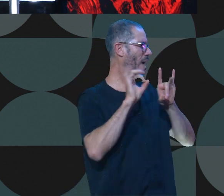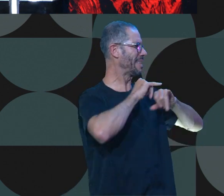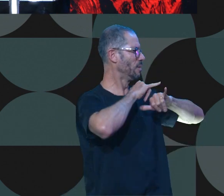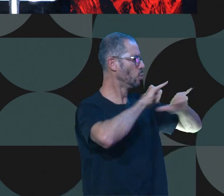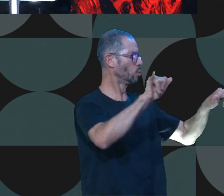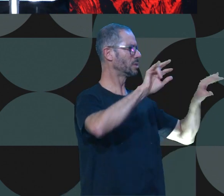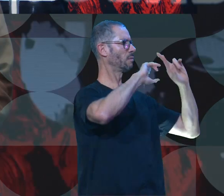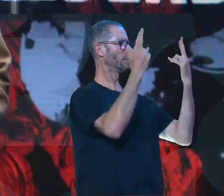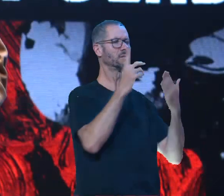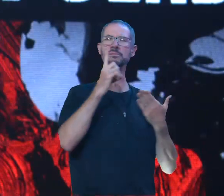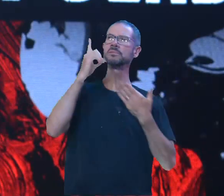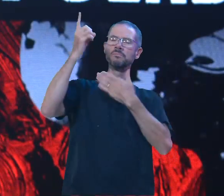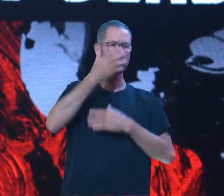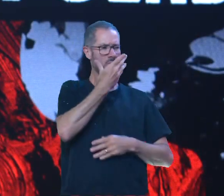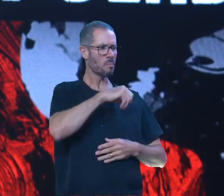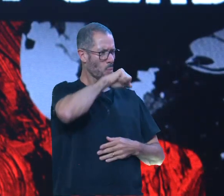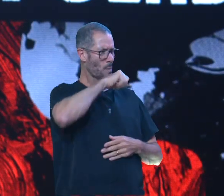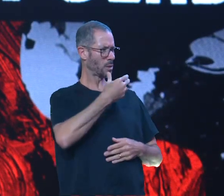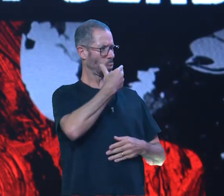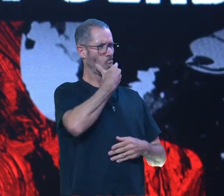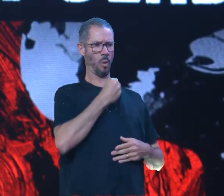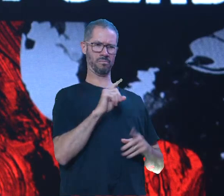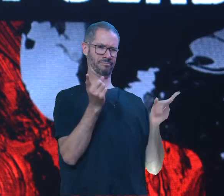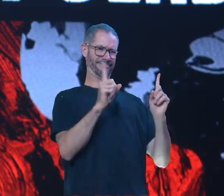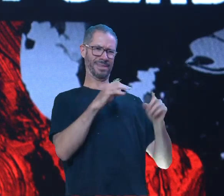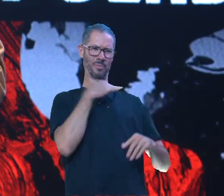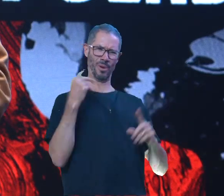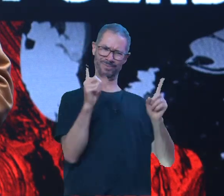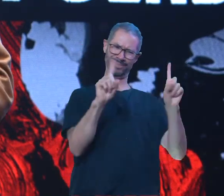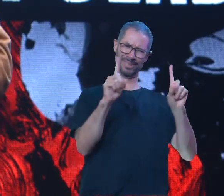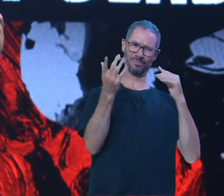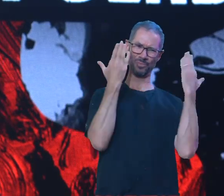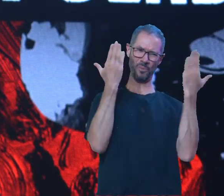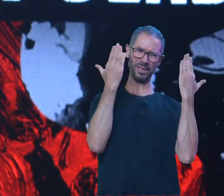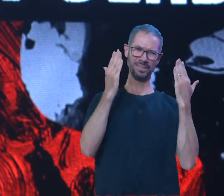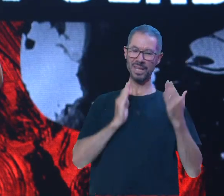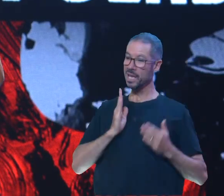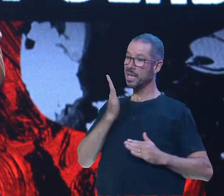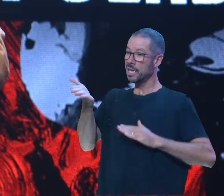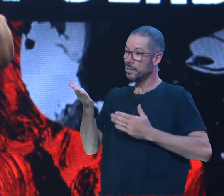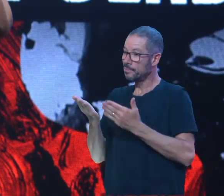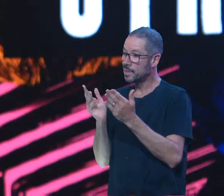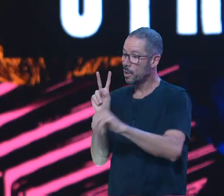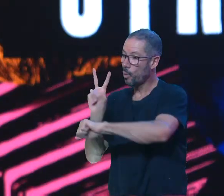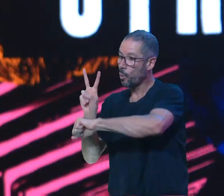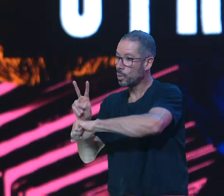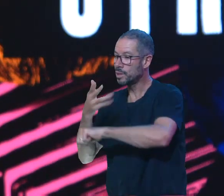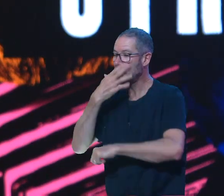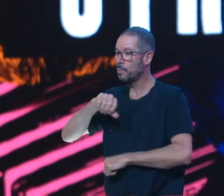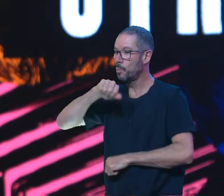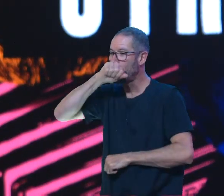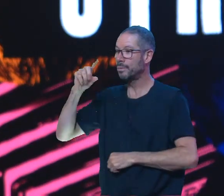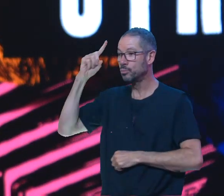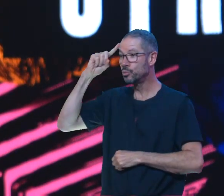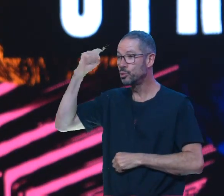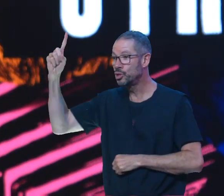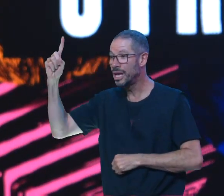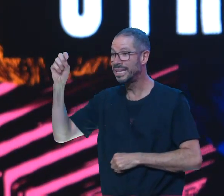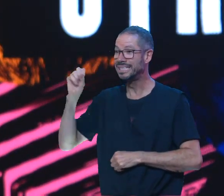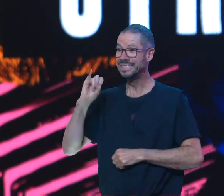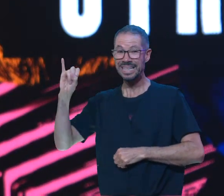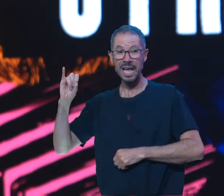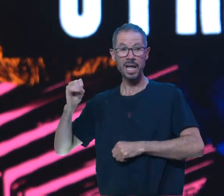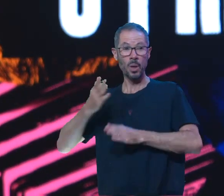Deus. O pai daquele homem não havia falecido. Na verdade, ele queria ir para cuidar do seu pai, quando um dia, por um acaso,